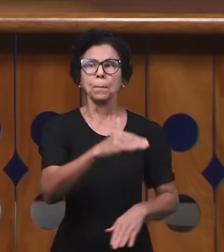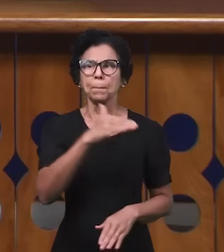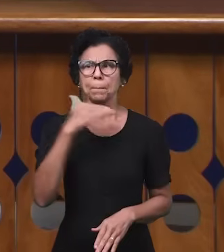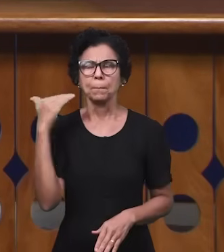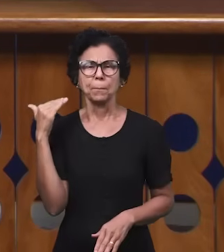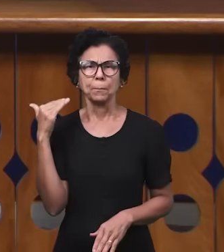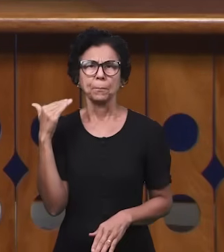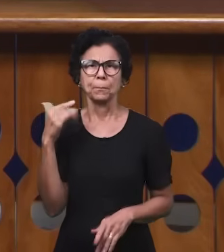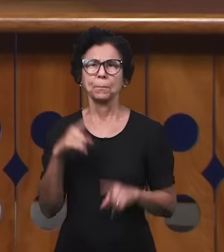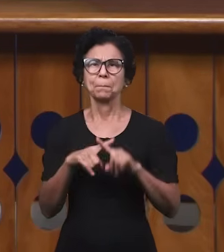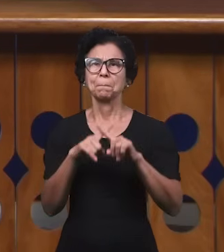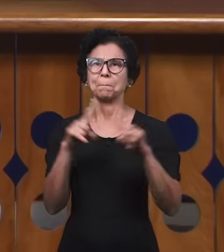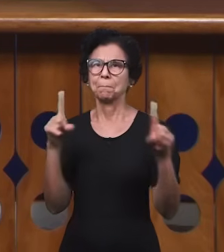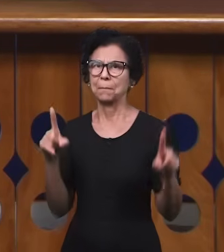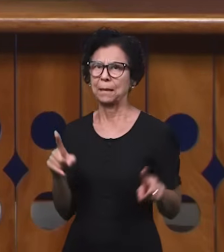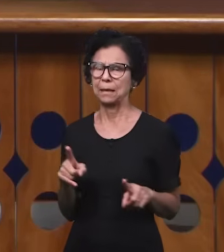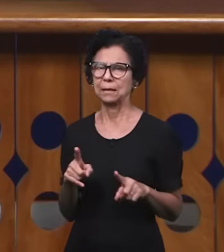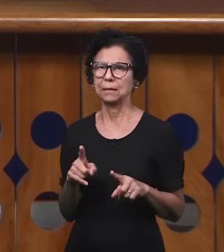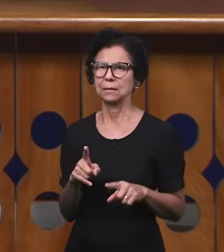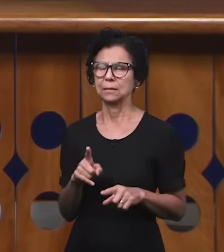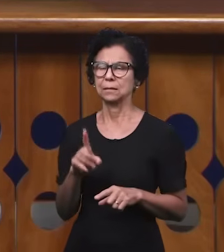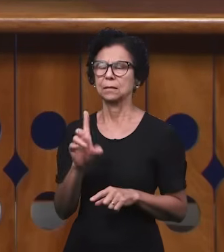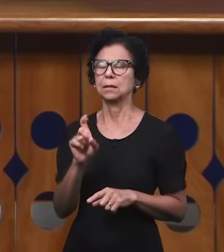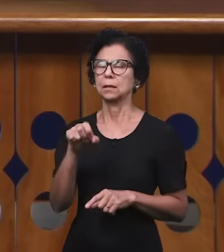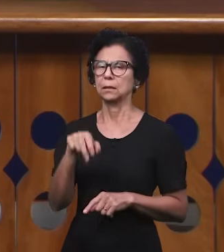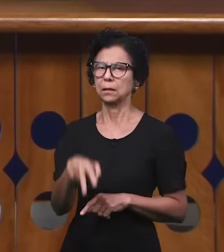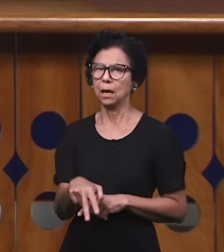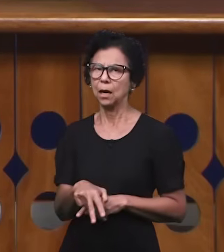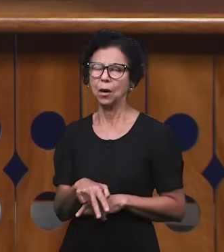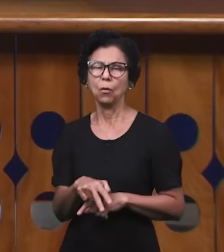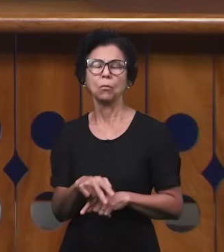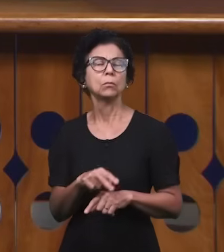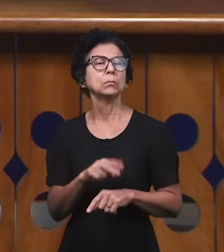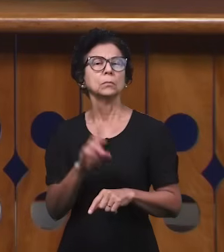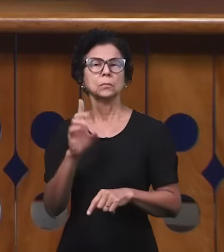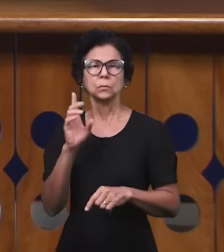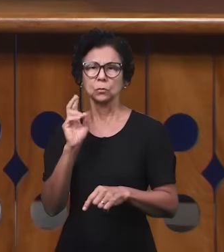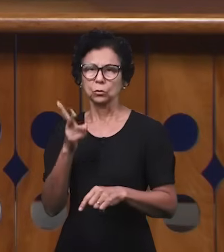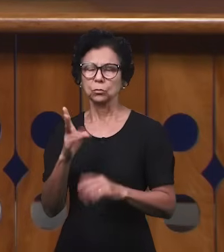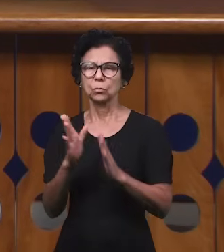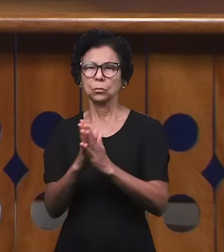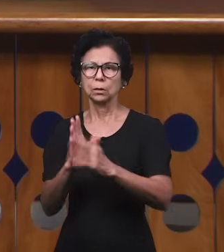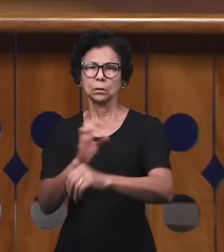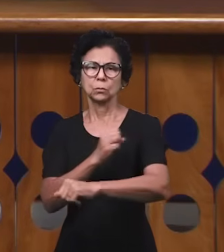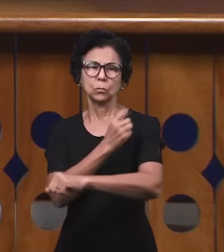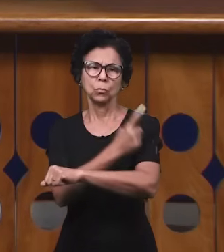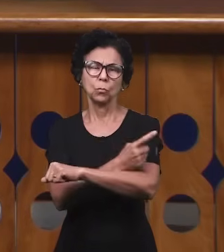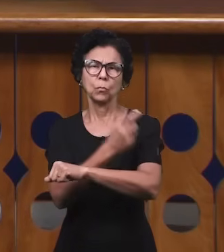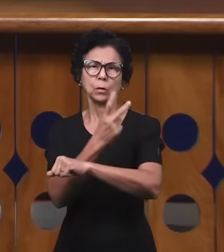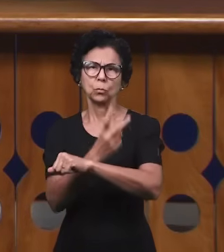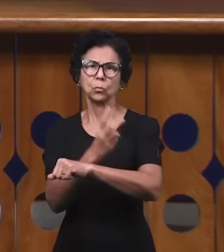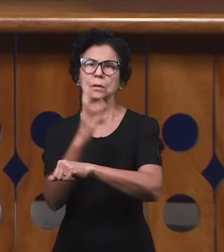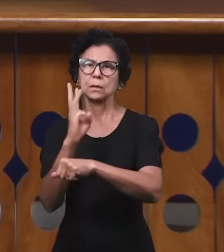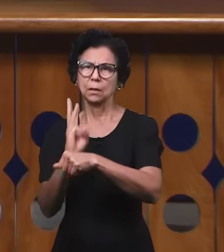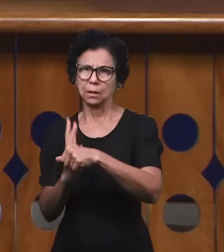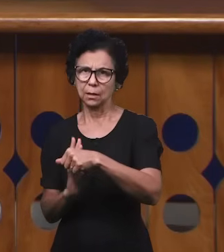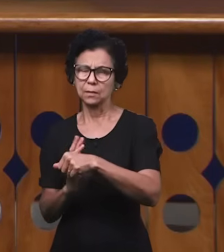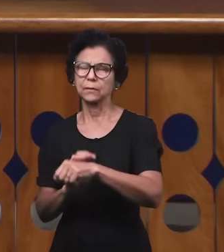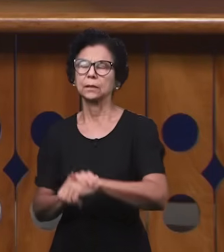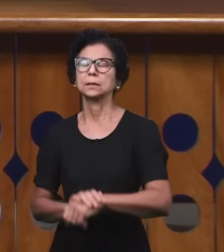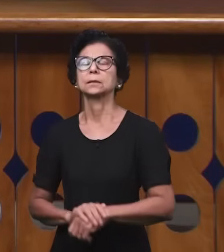na graça do Senhor. Nós podemos ver em outros versos da Bíblia que nos convidam e nos